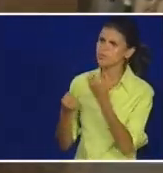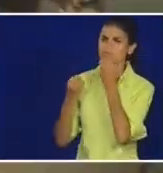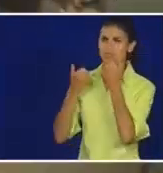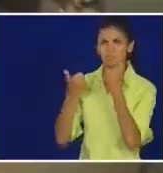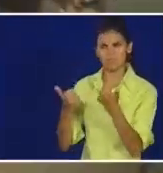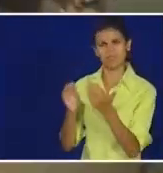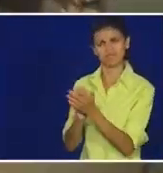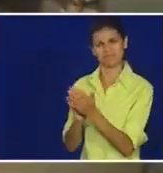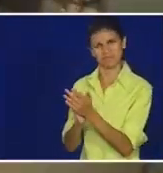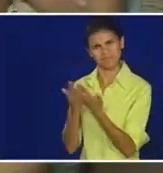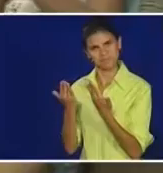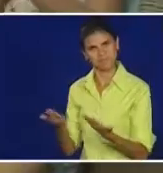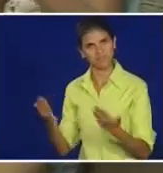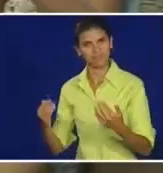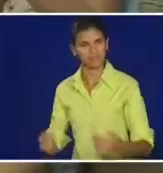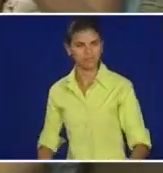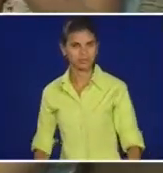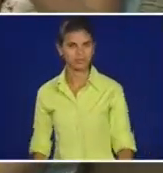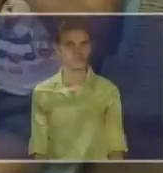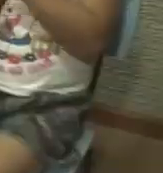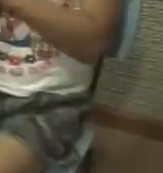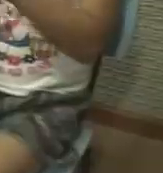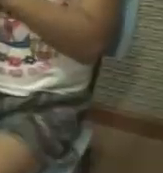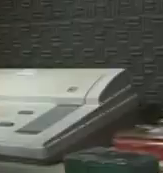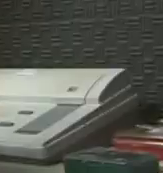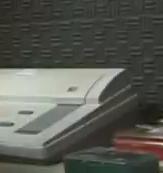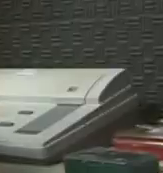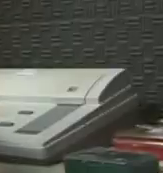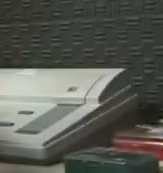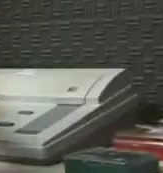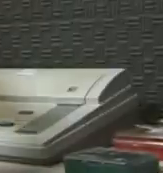Muito bem, muito bem.